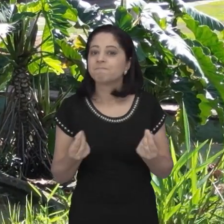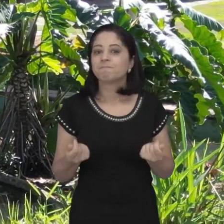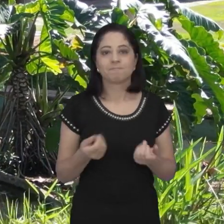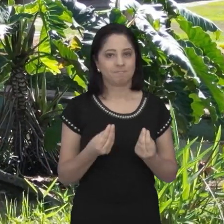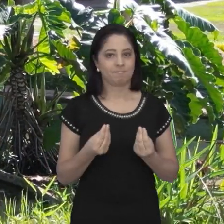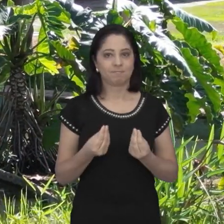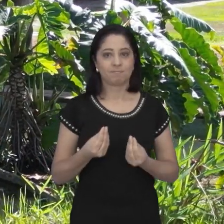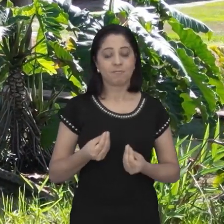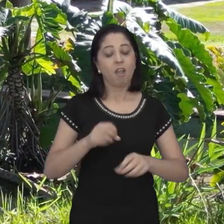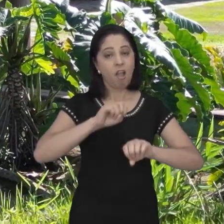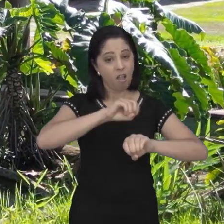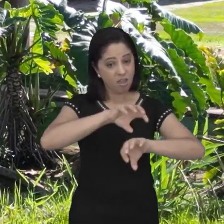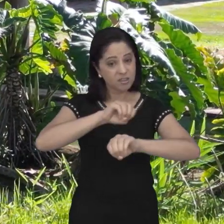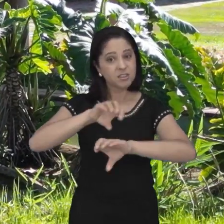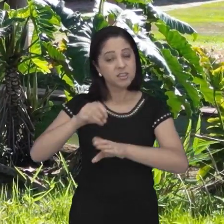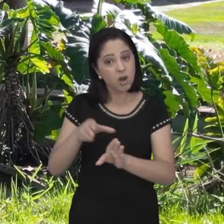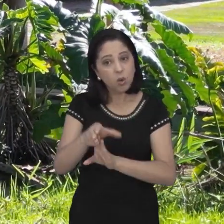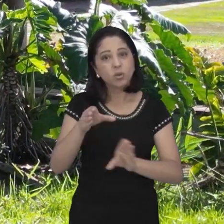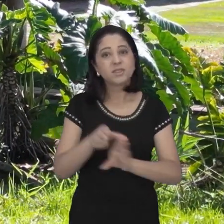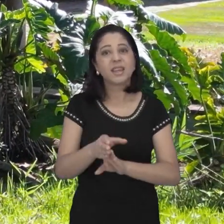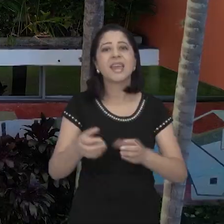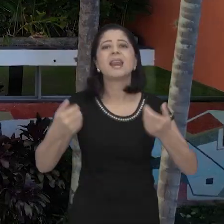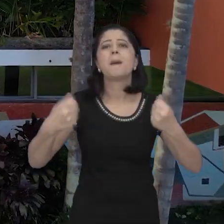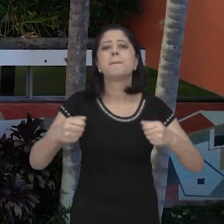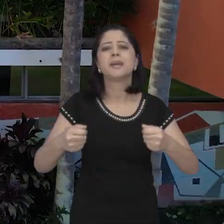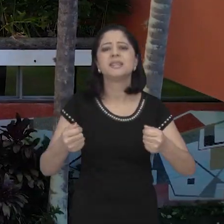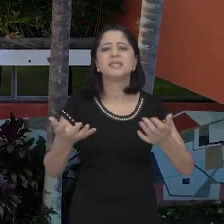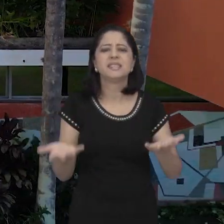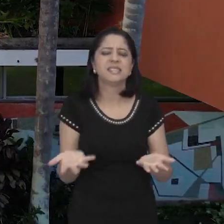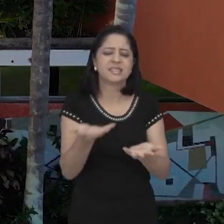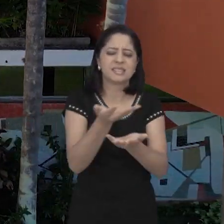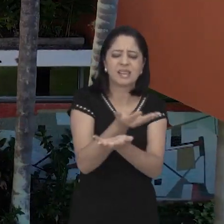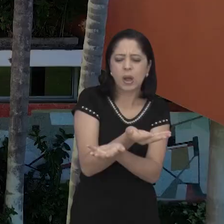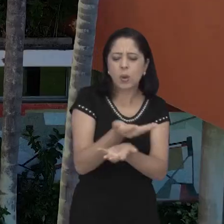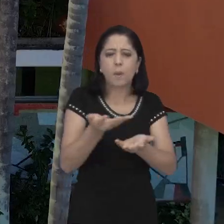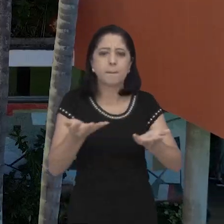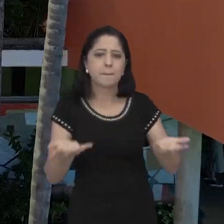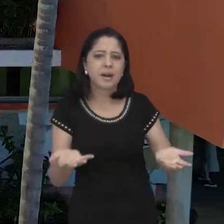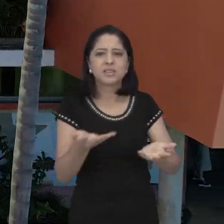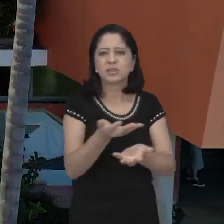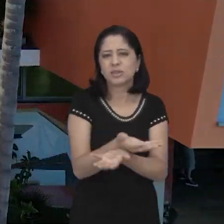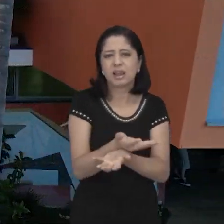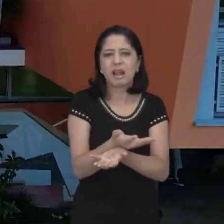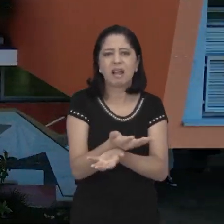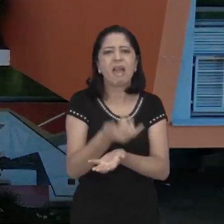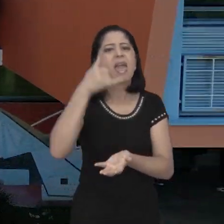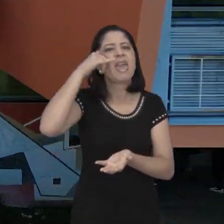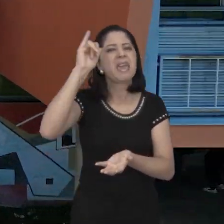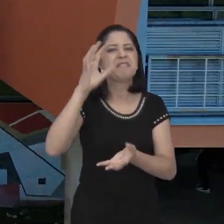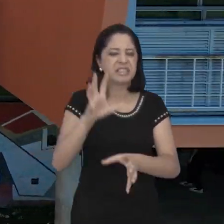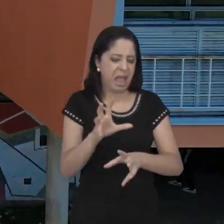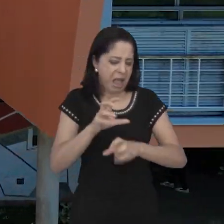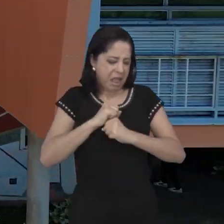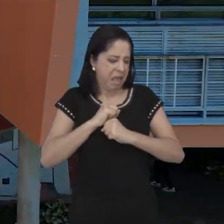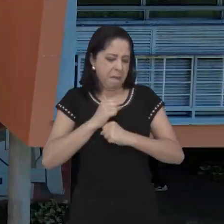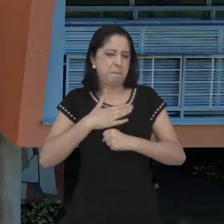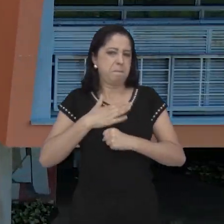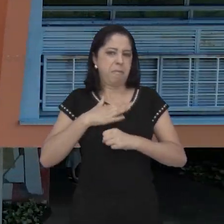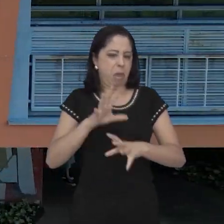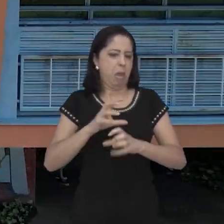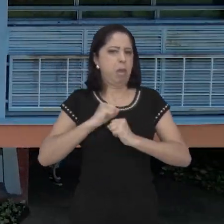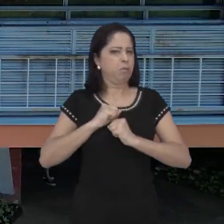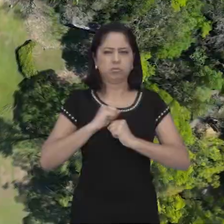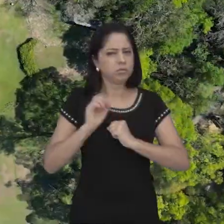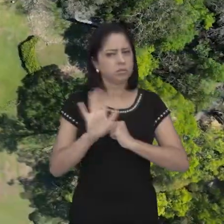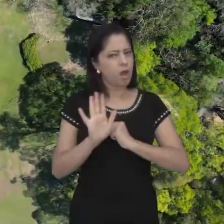linda, ela marca uma época, com uma arquitetura de